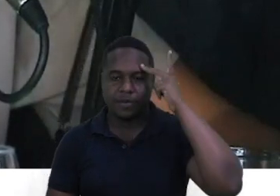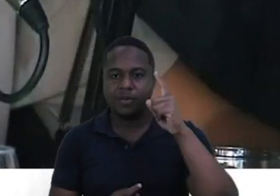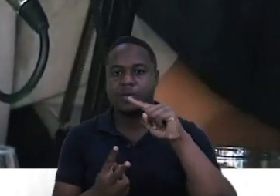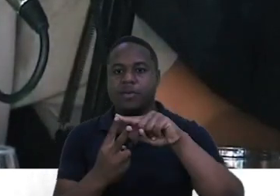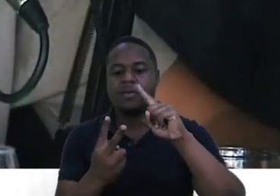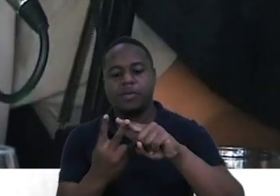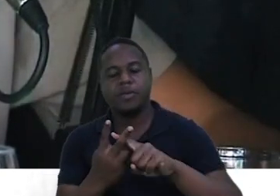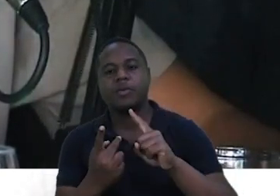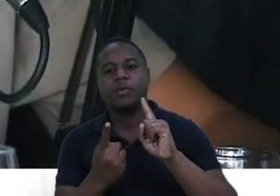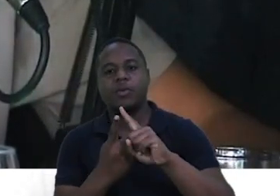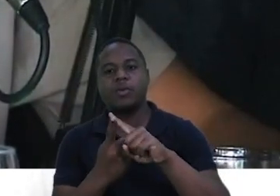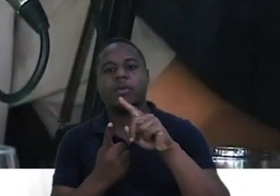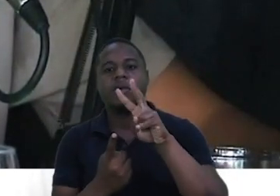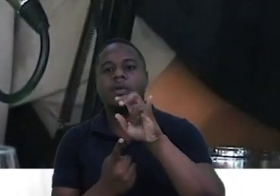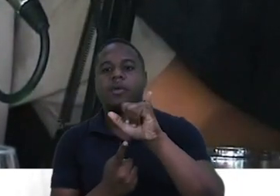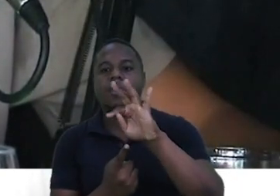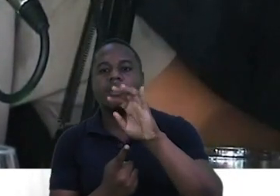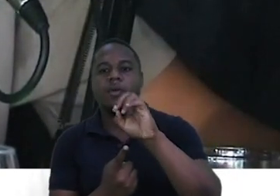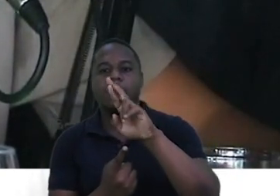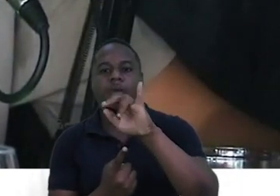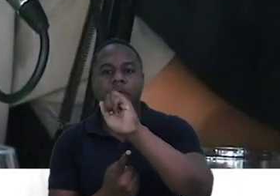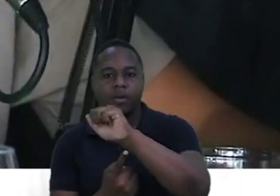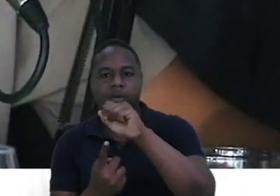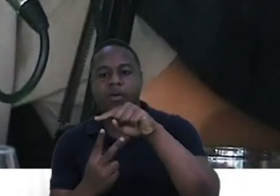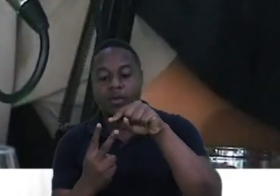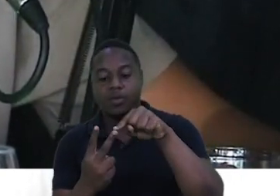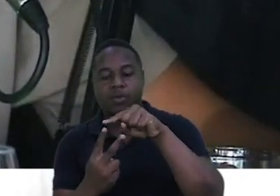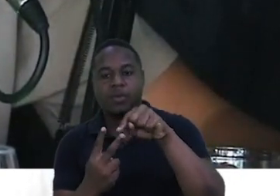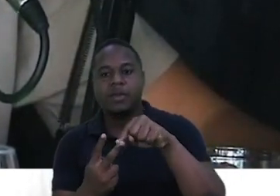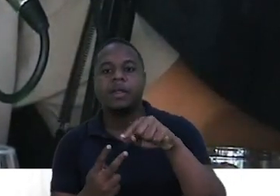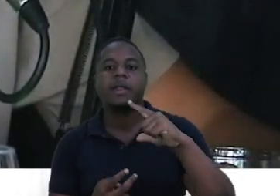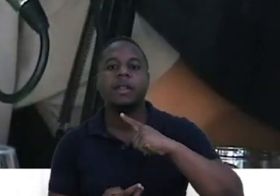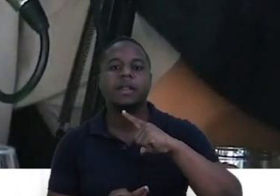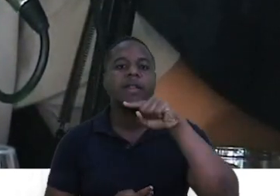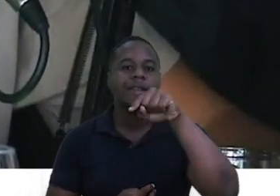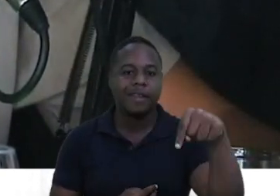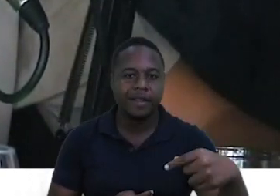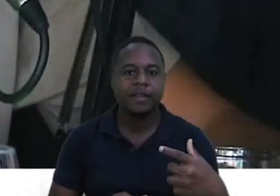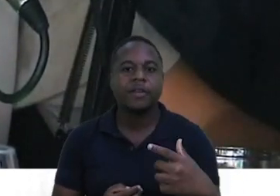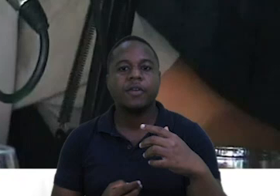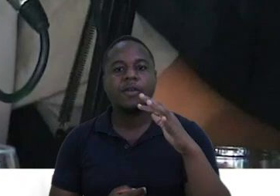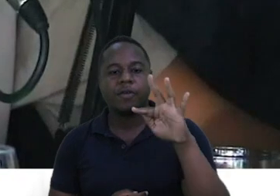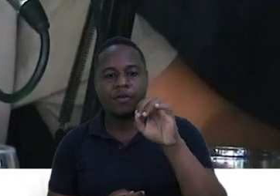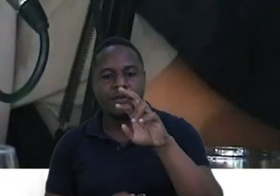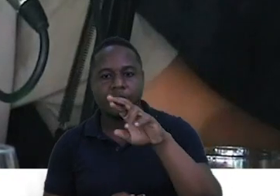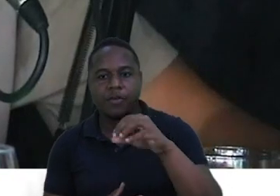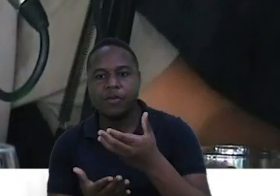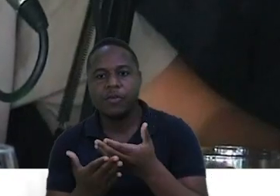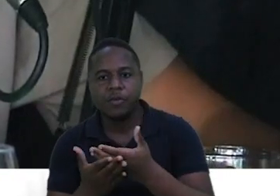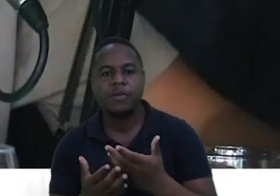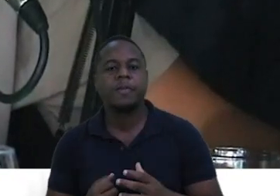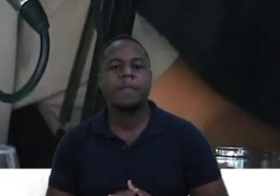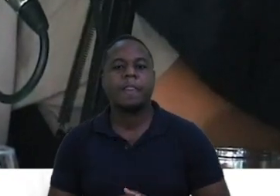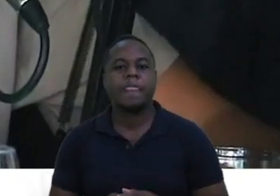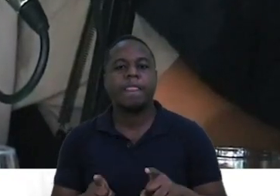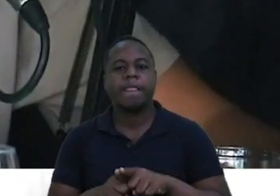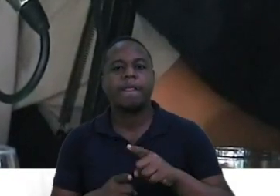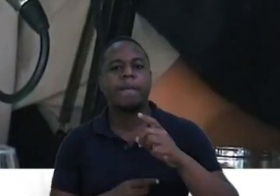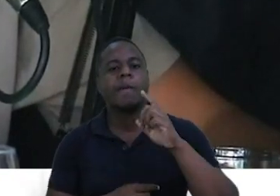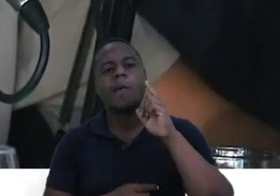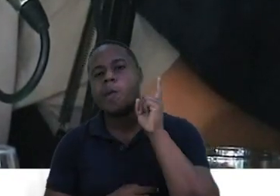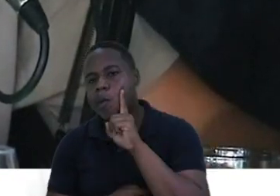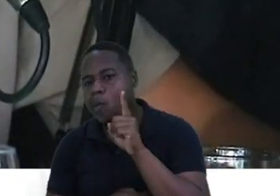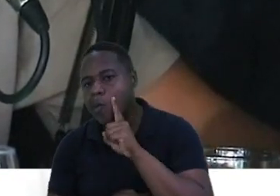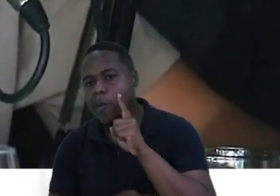de Vitória... em Lauro de Freitas para estudar forró. Passaram algumas pessoas também recentemente também da